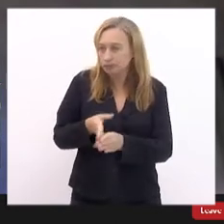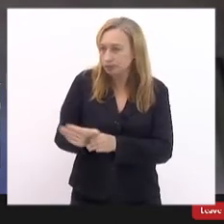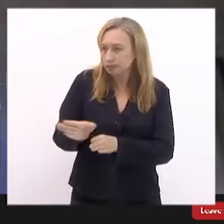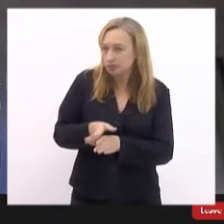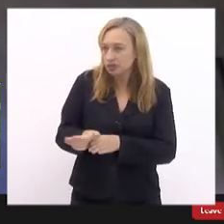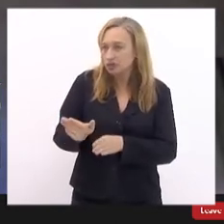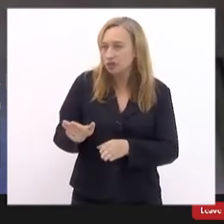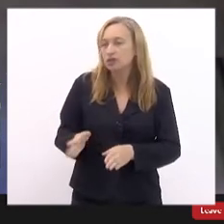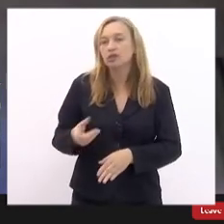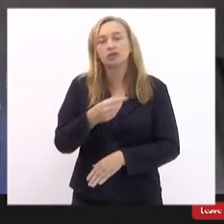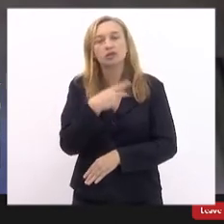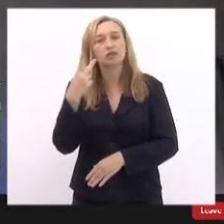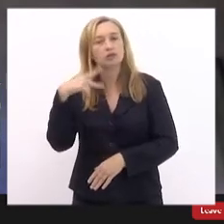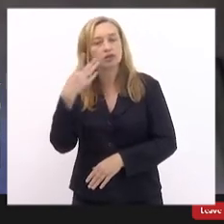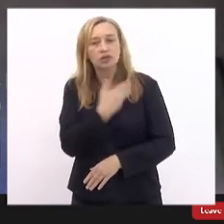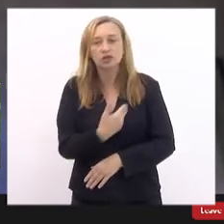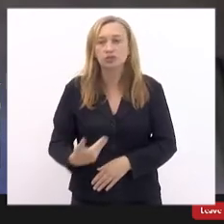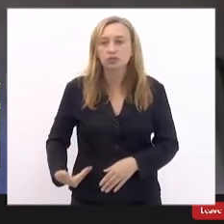essas políticas públicas,